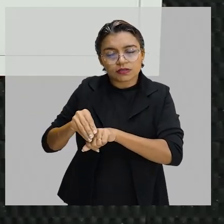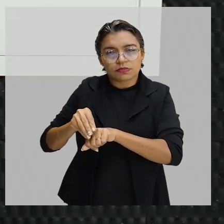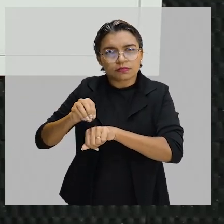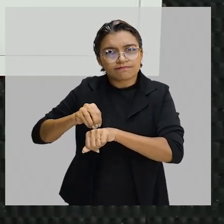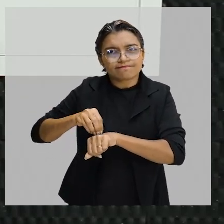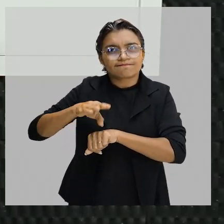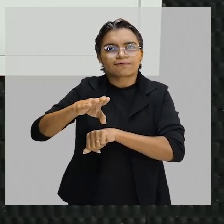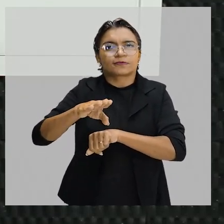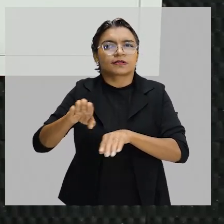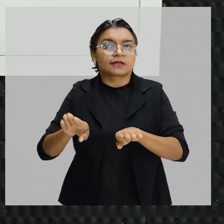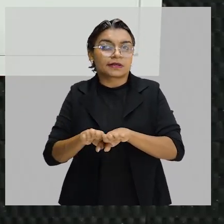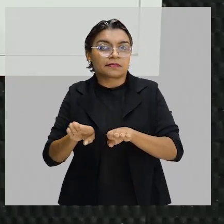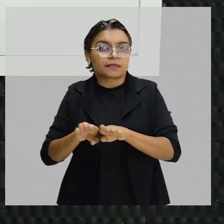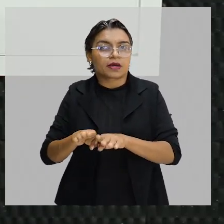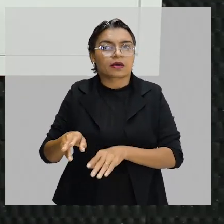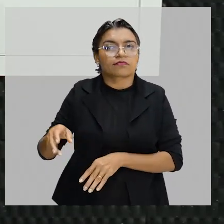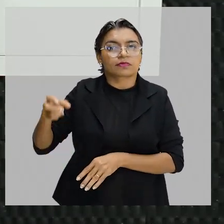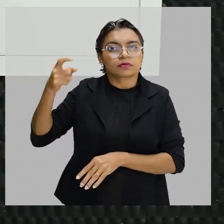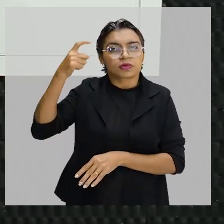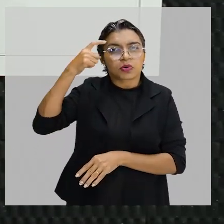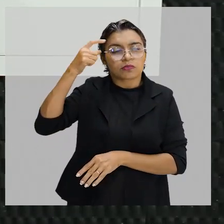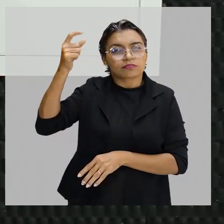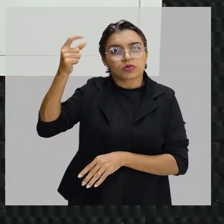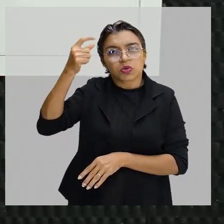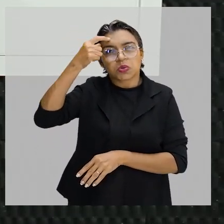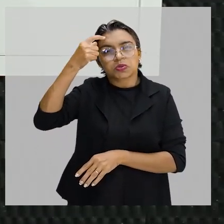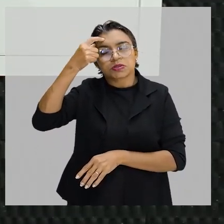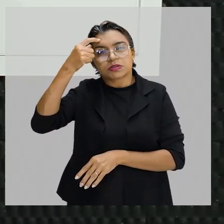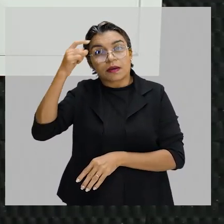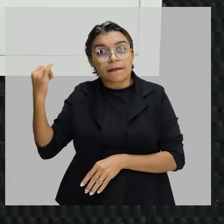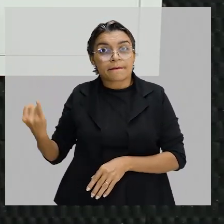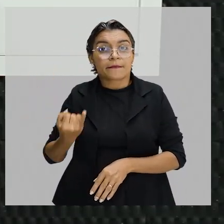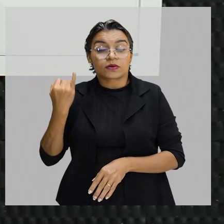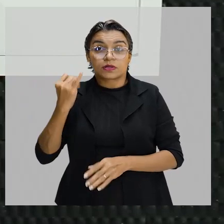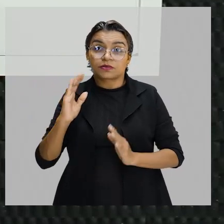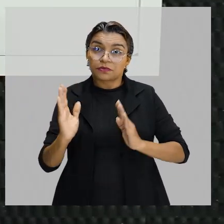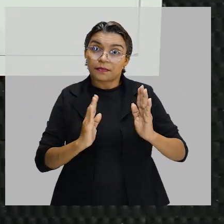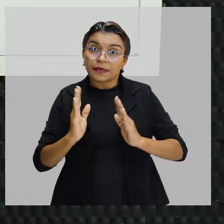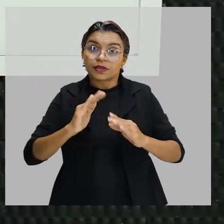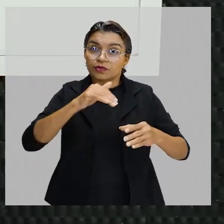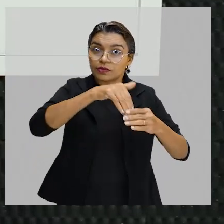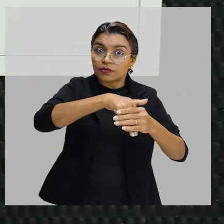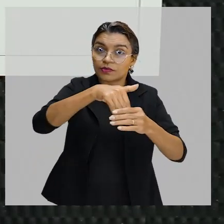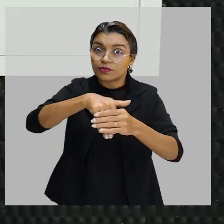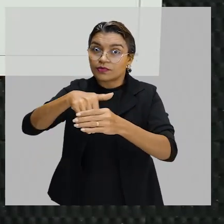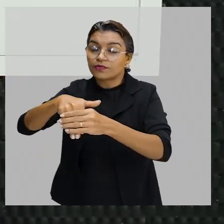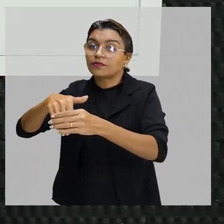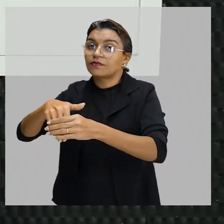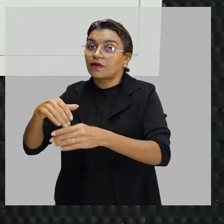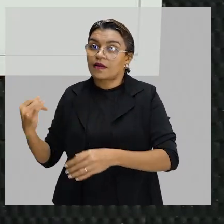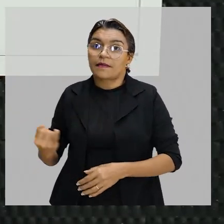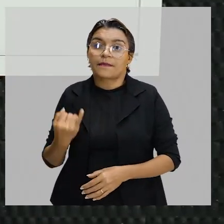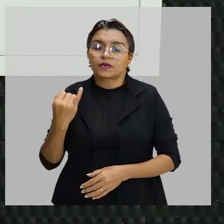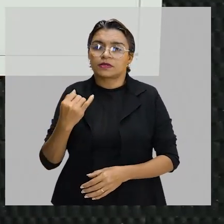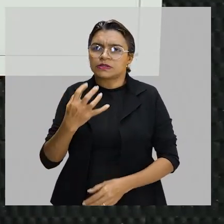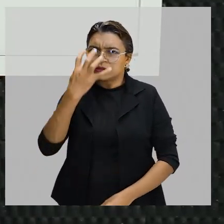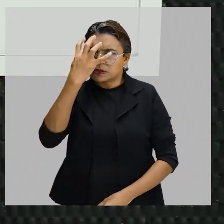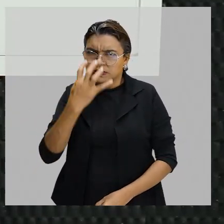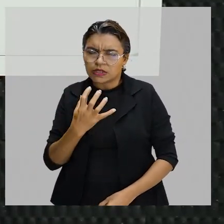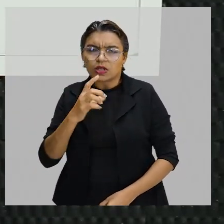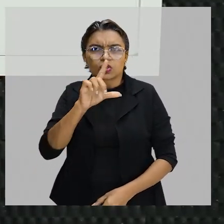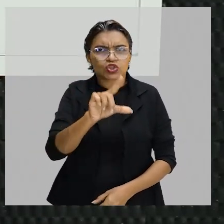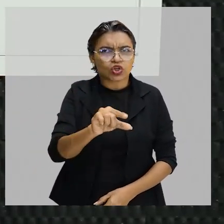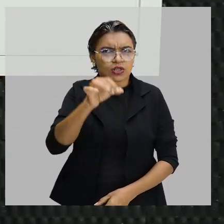conscientização maior da importância que nós temos neste período eleitoral no voto, na seriedade da